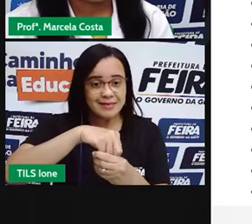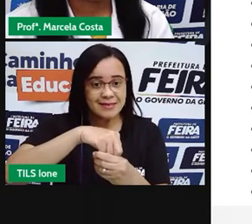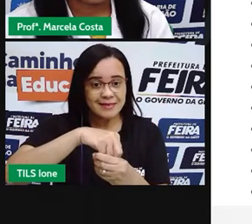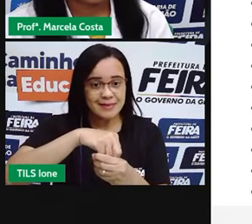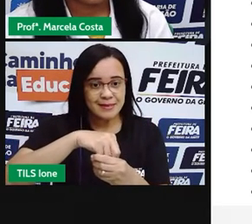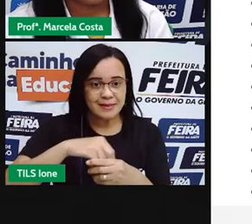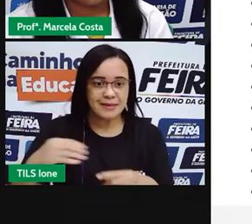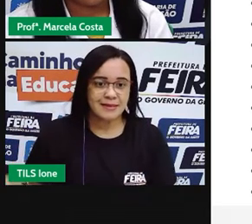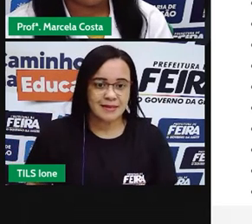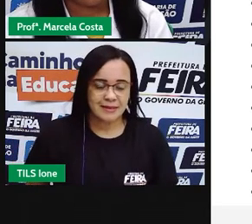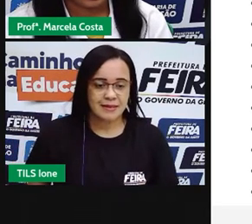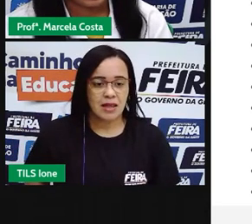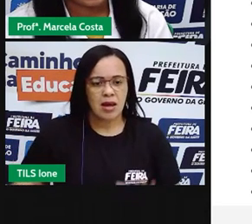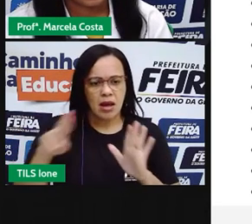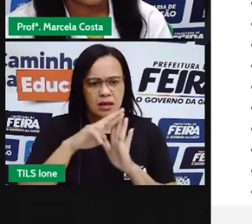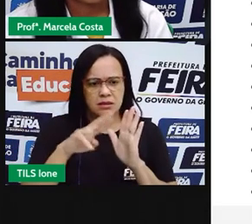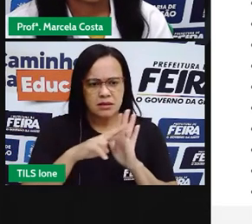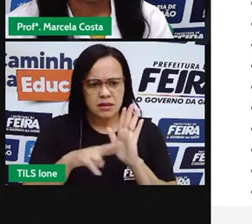o